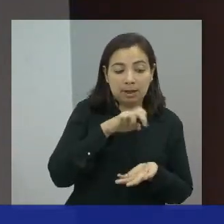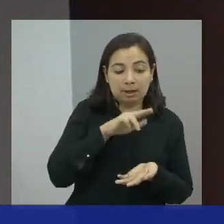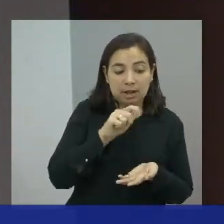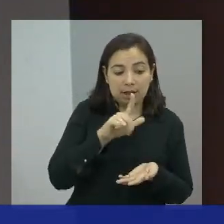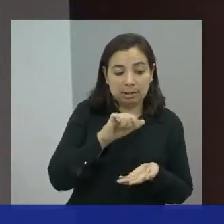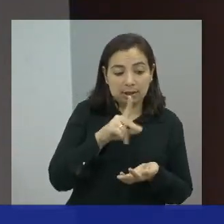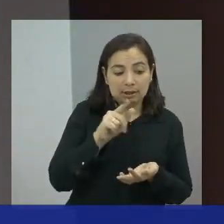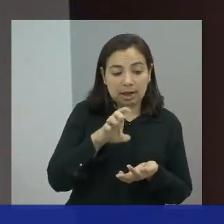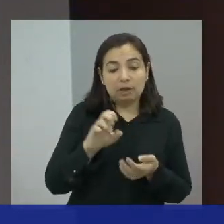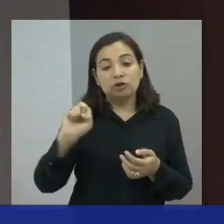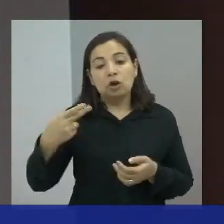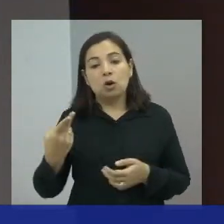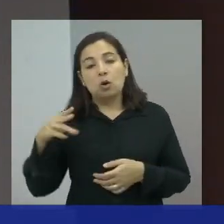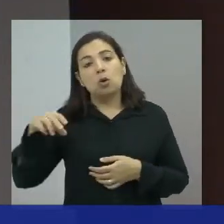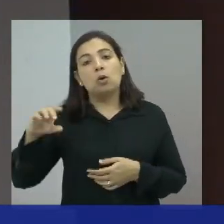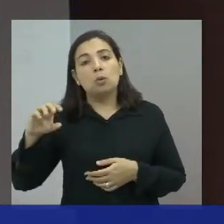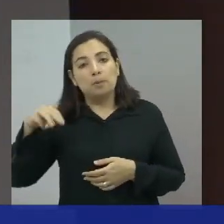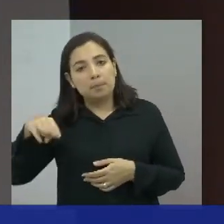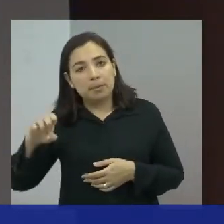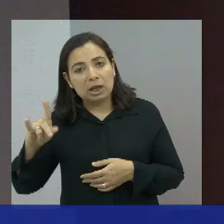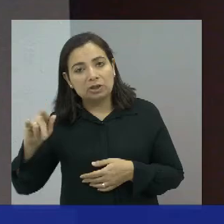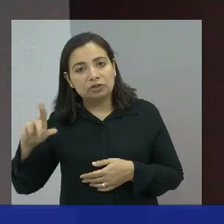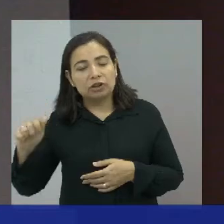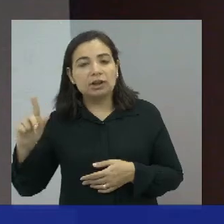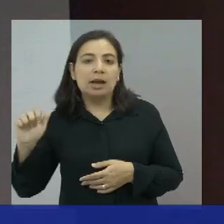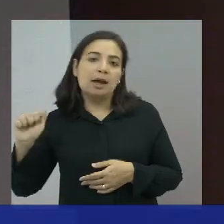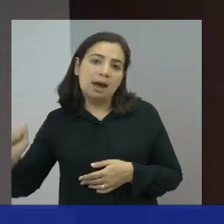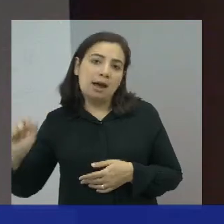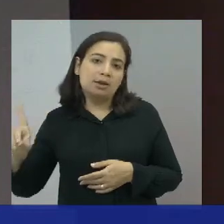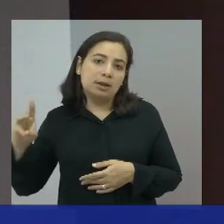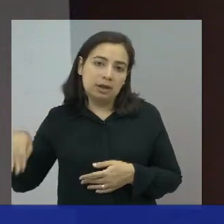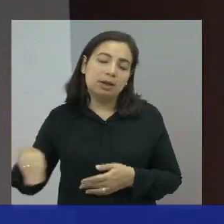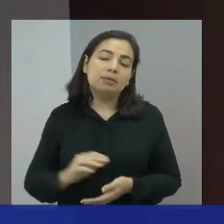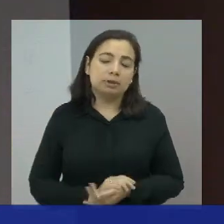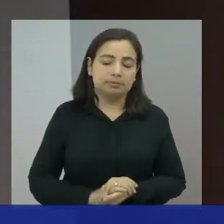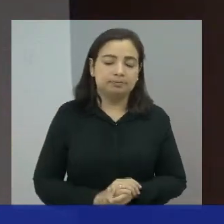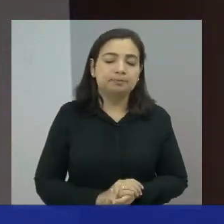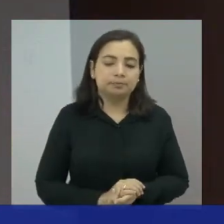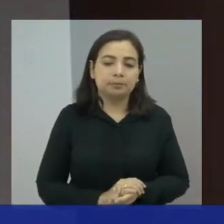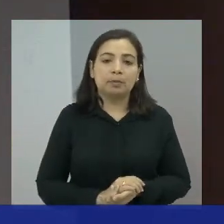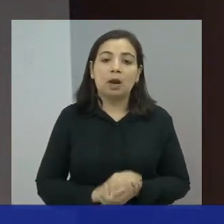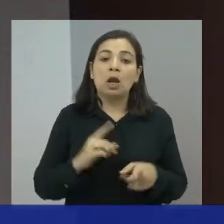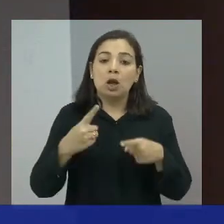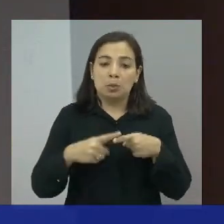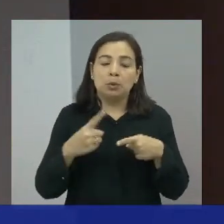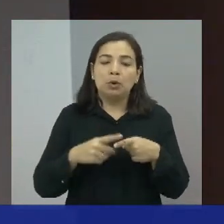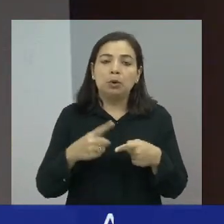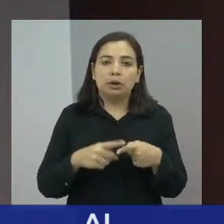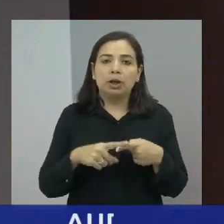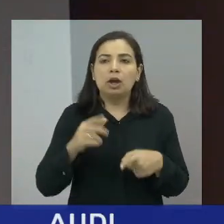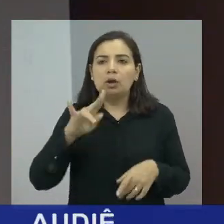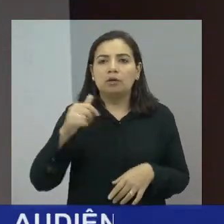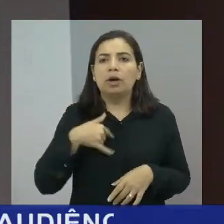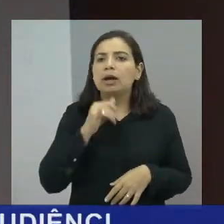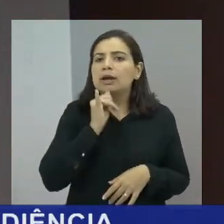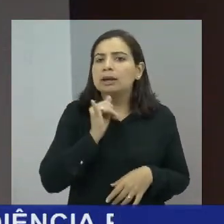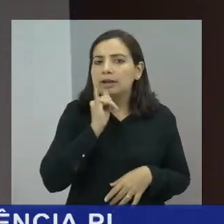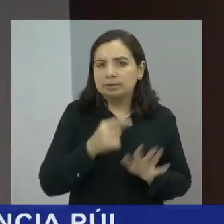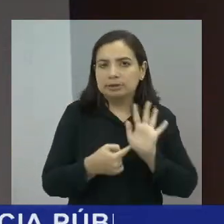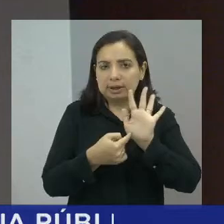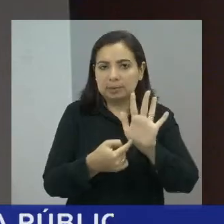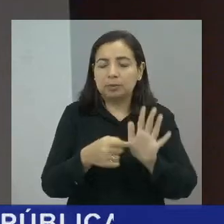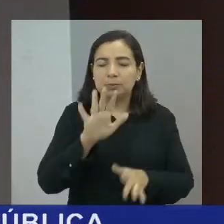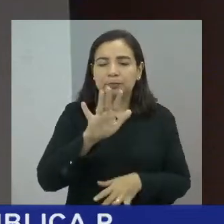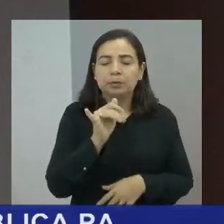infração. Por quê? Porque se você, vou dar um exemplo aqui com a poluição sonora, né?